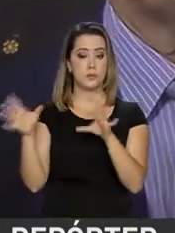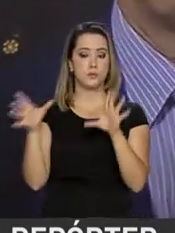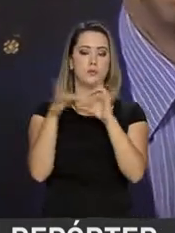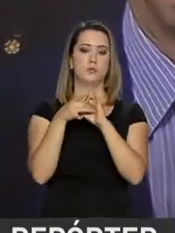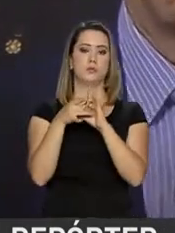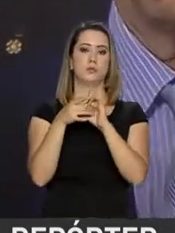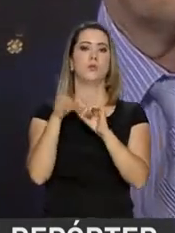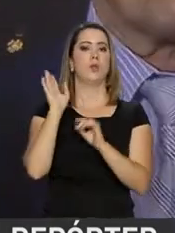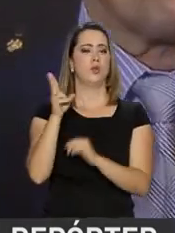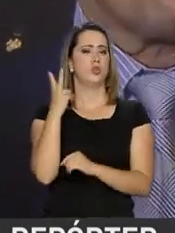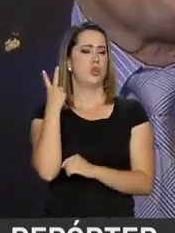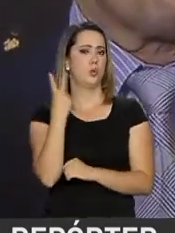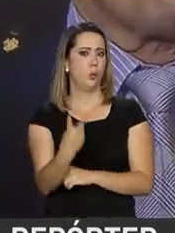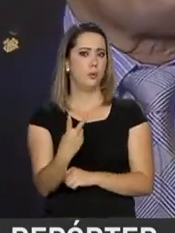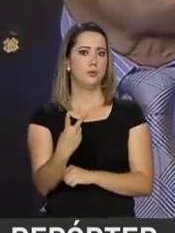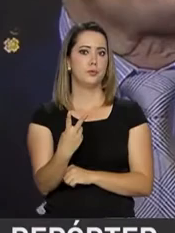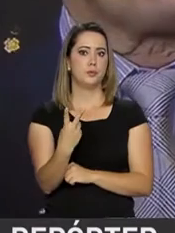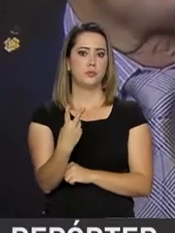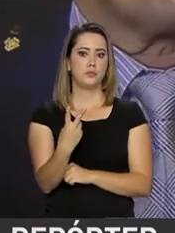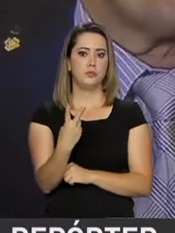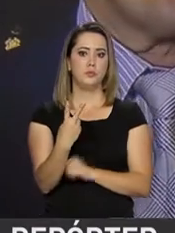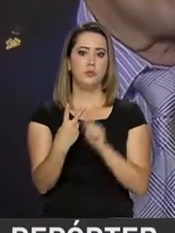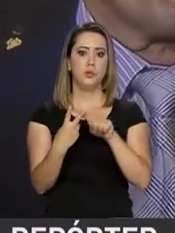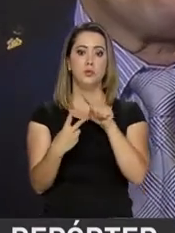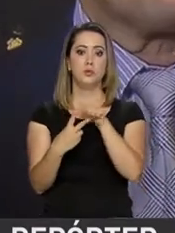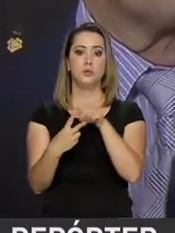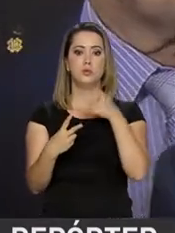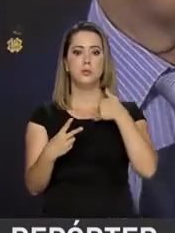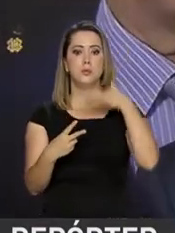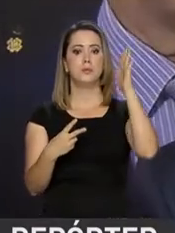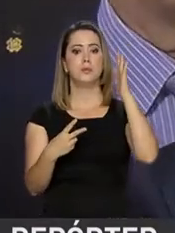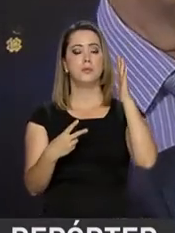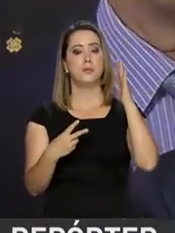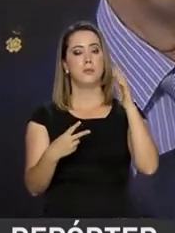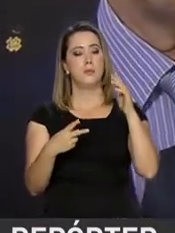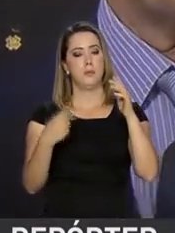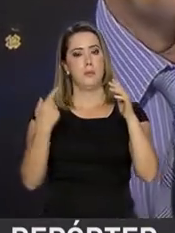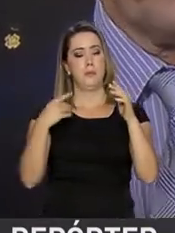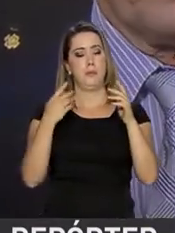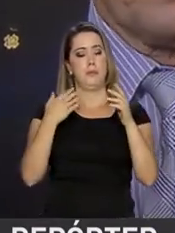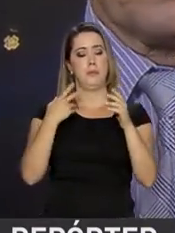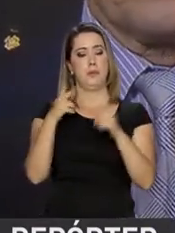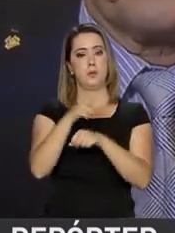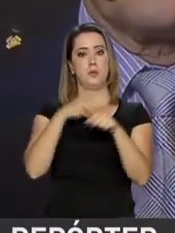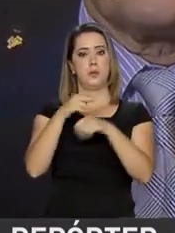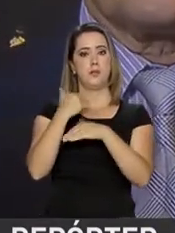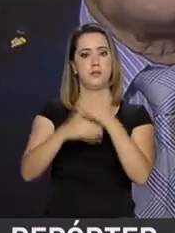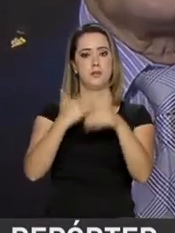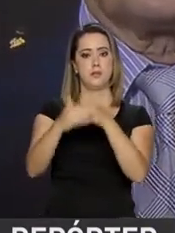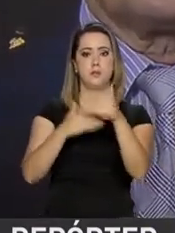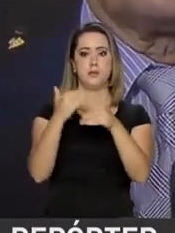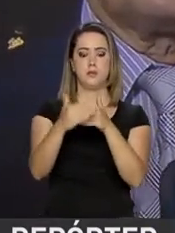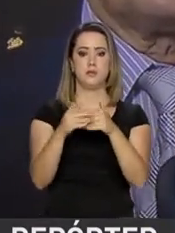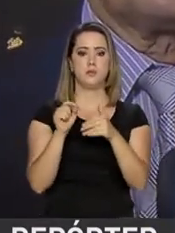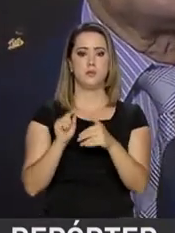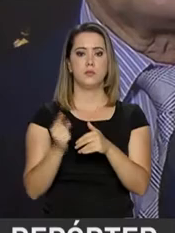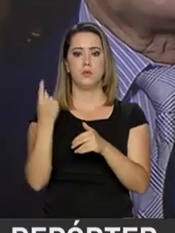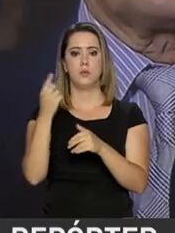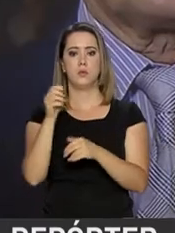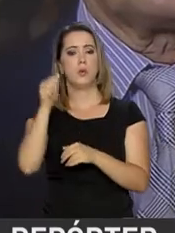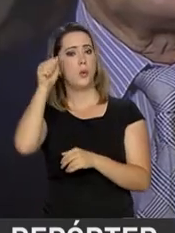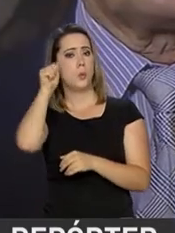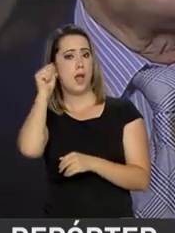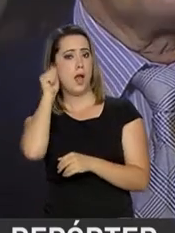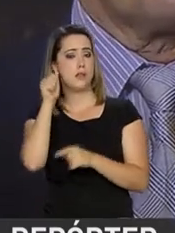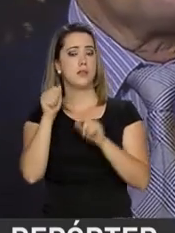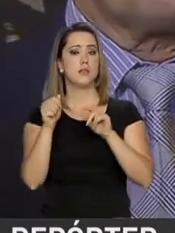como disse o presidente do ipem são dois os dois maiores países em desenvolvimento na ásia e